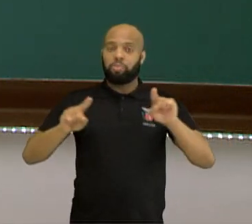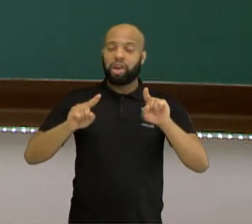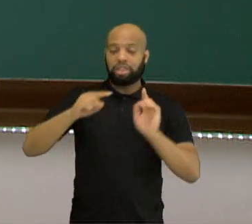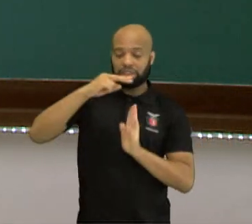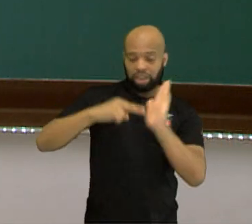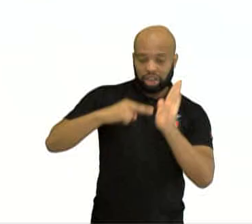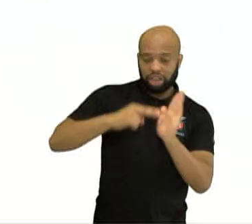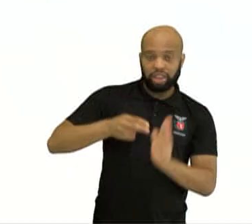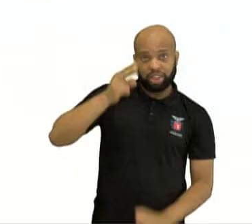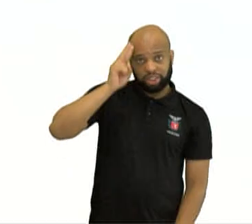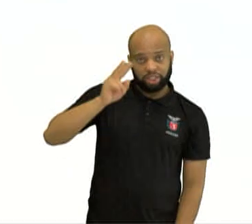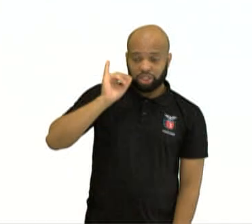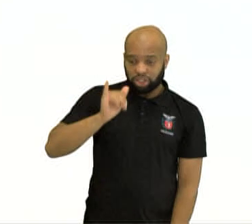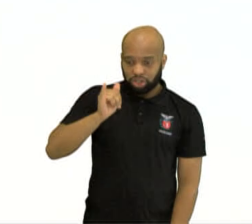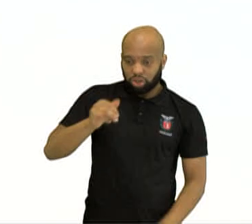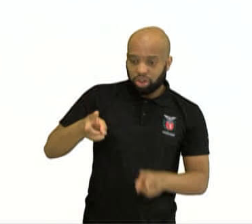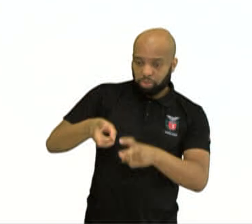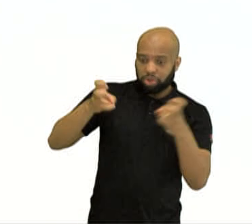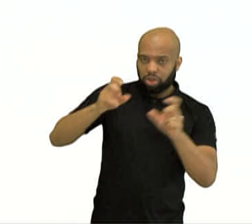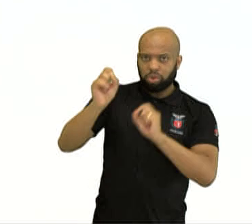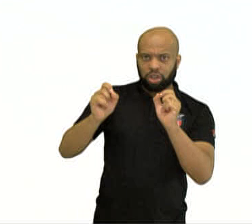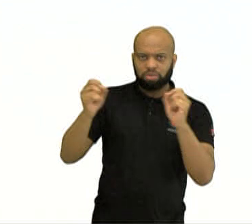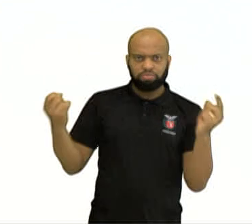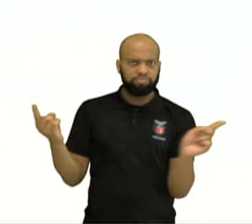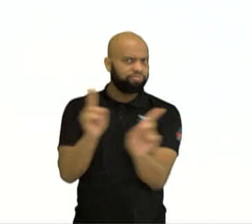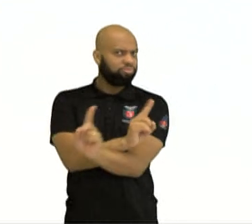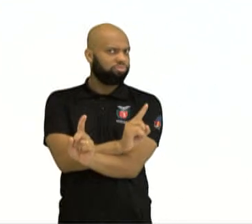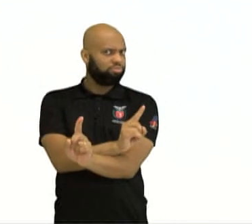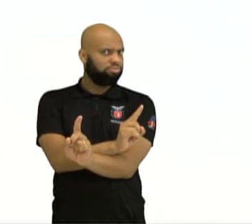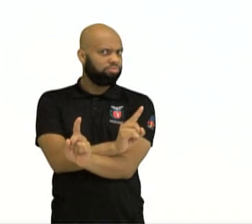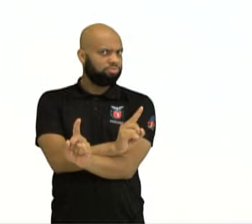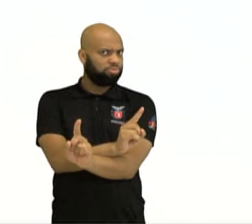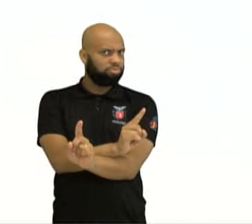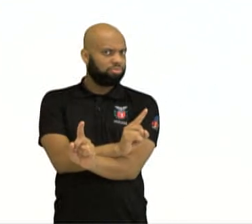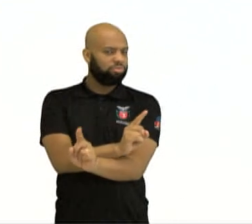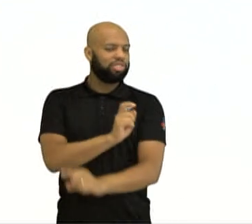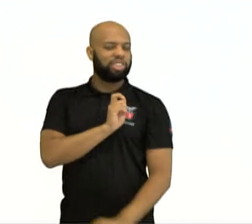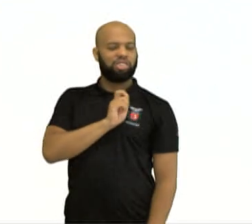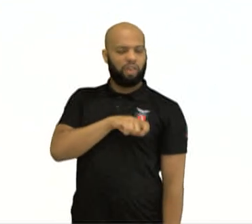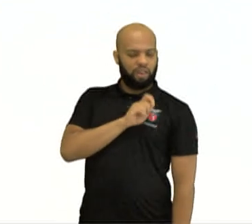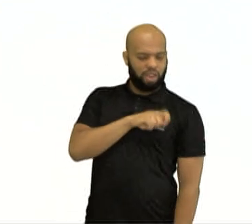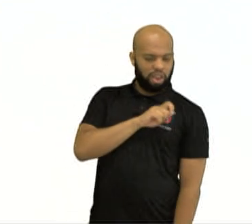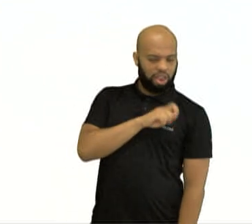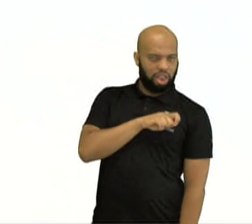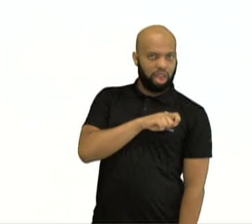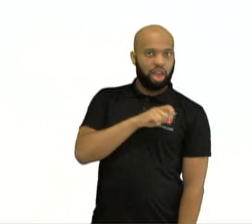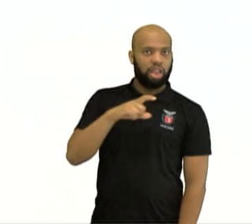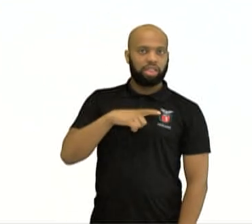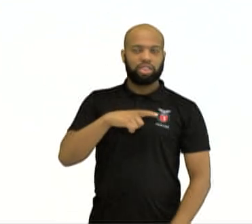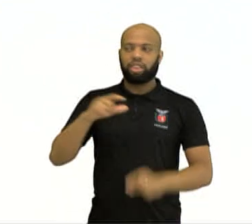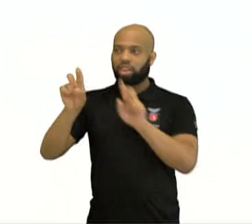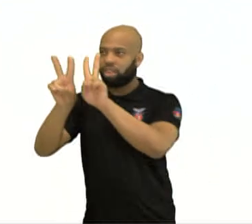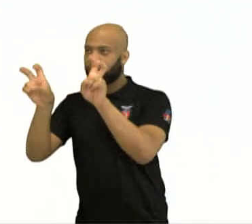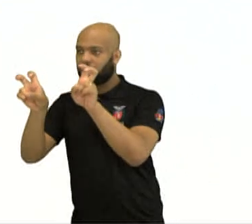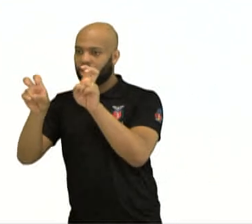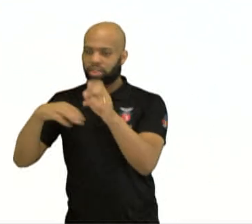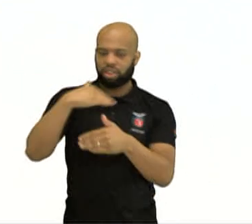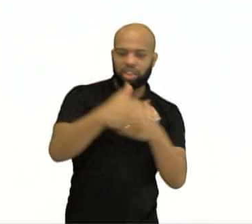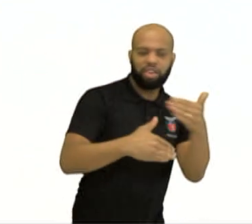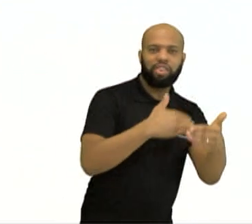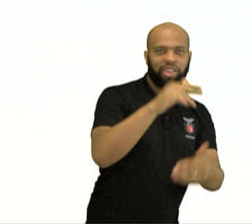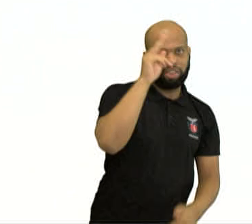lemos o conto, percebemos uma contradição irônica entre o título do conto e o